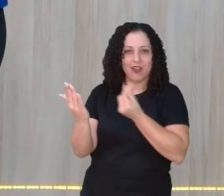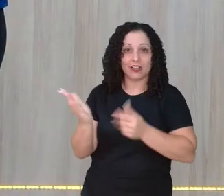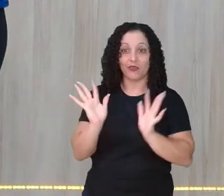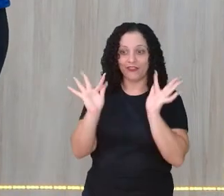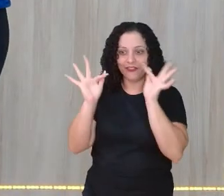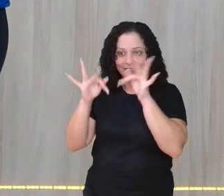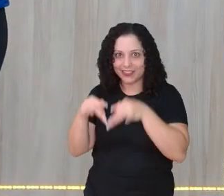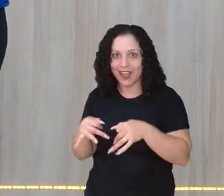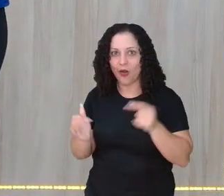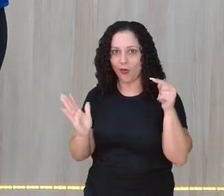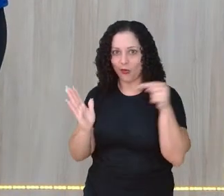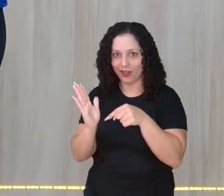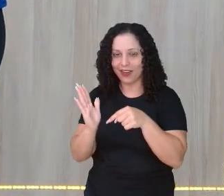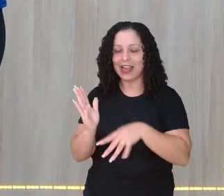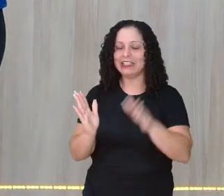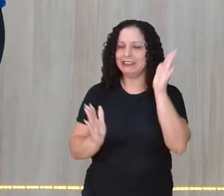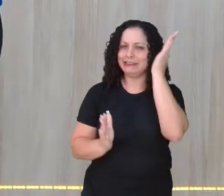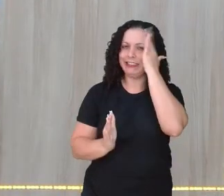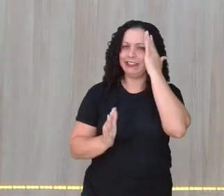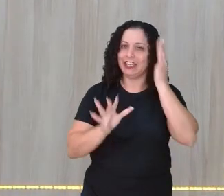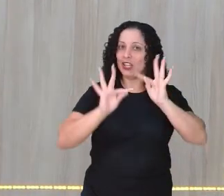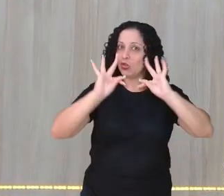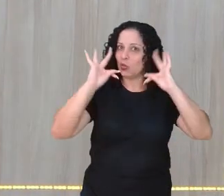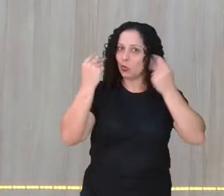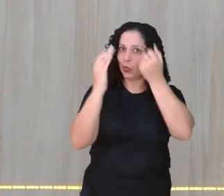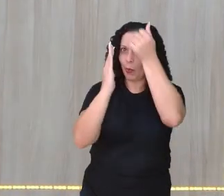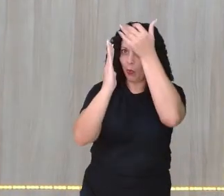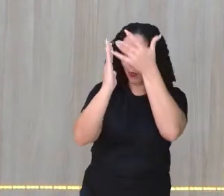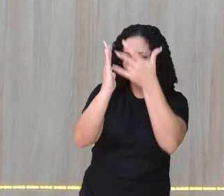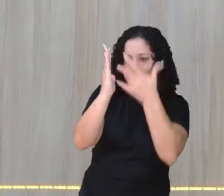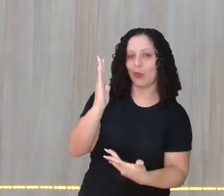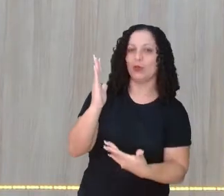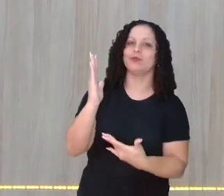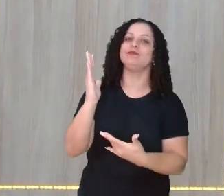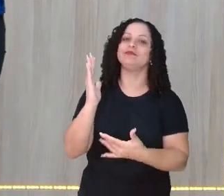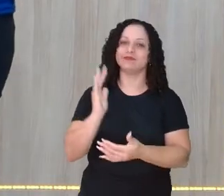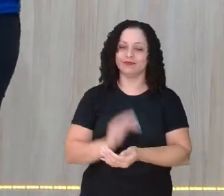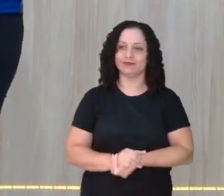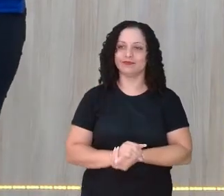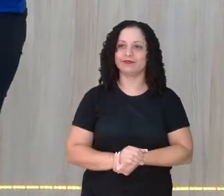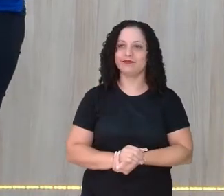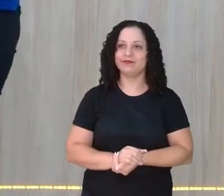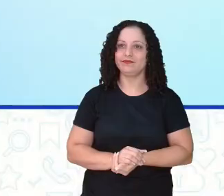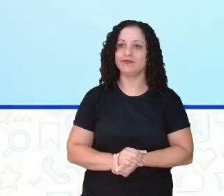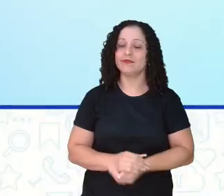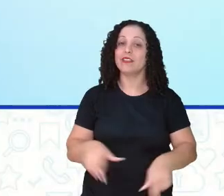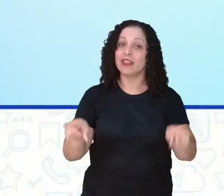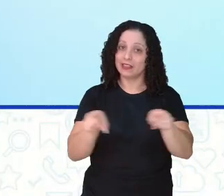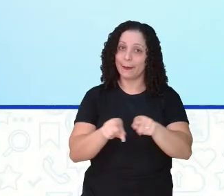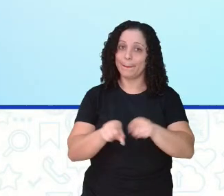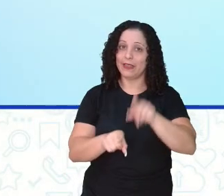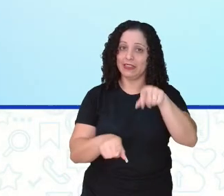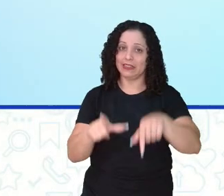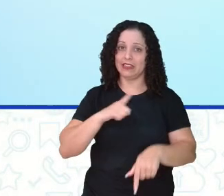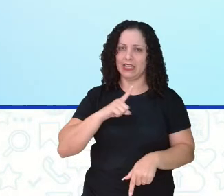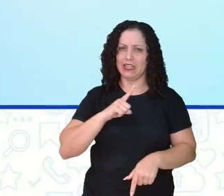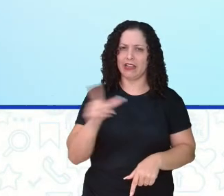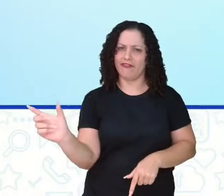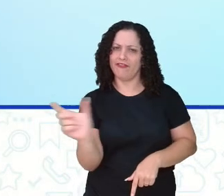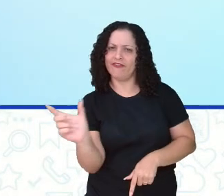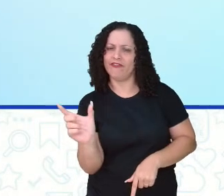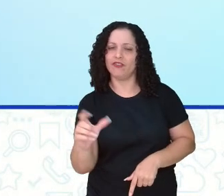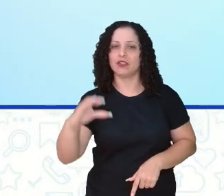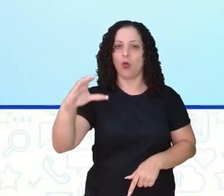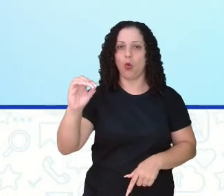precisa compreender bem o que foi que o texto quis dizer. Então, bora lá. Temos também os coadjuvantes, que